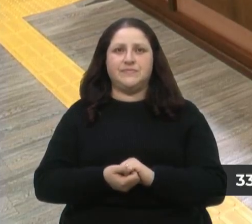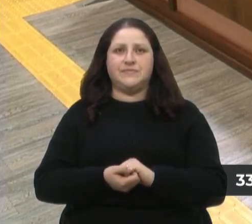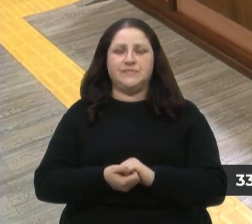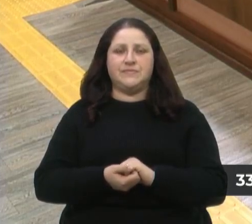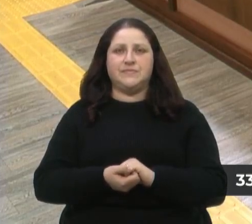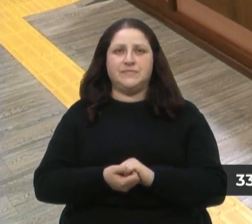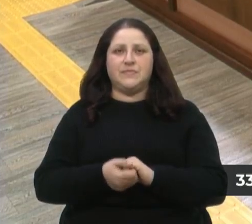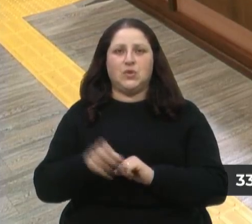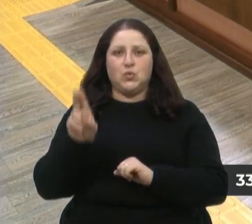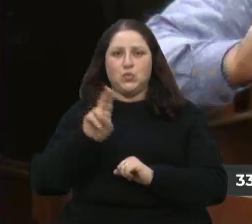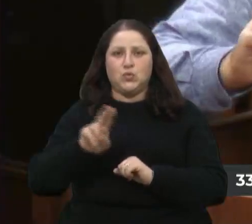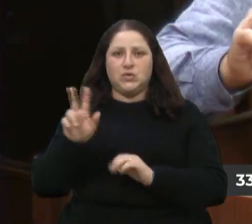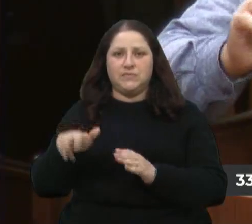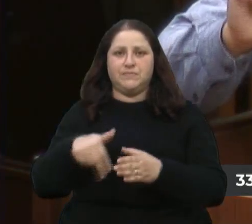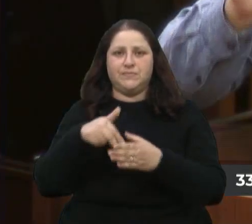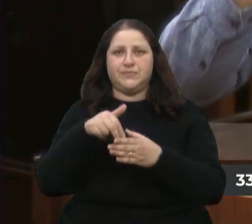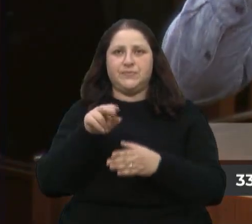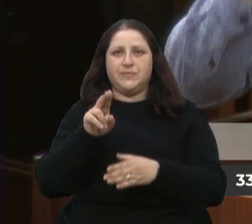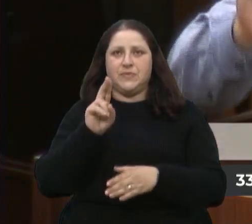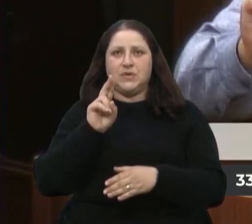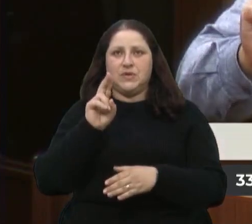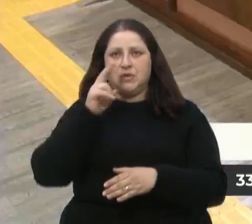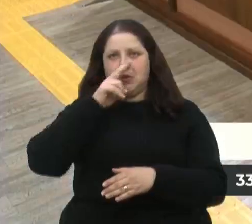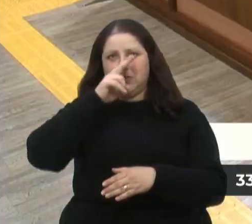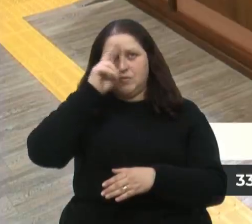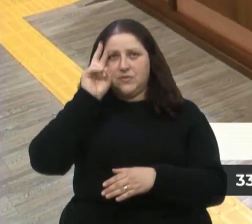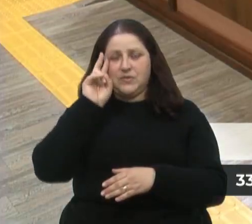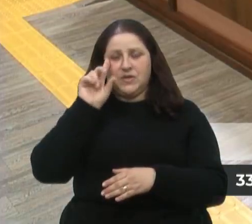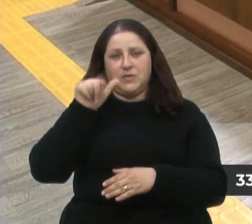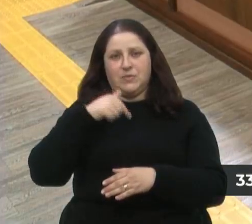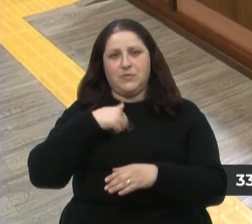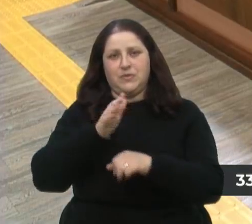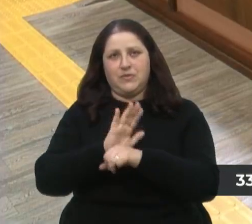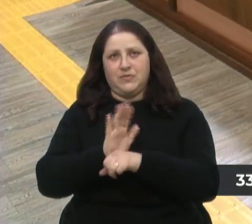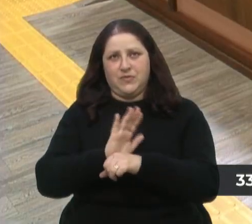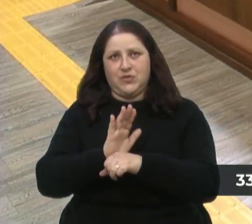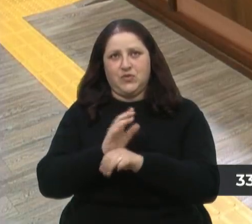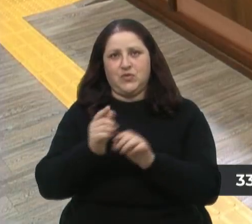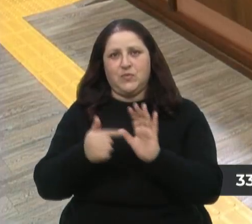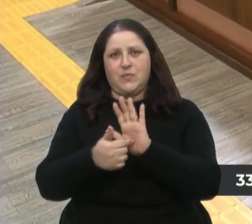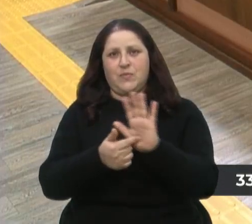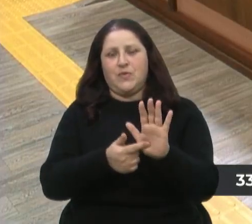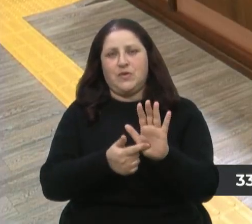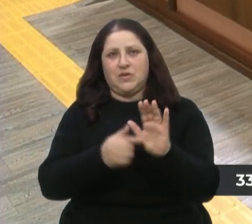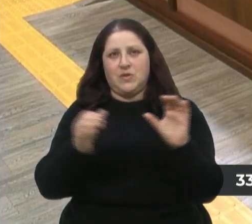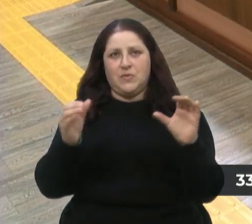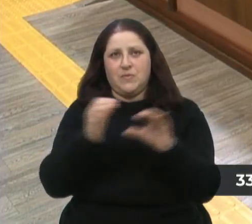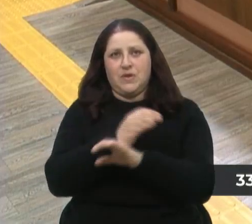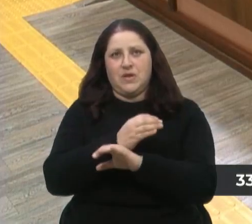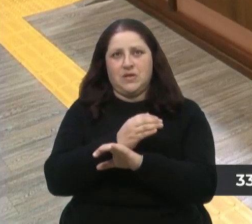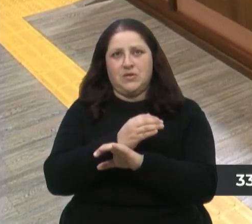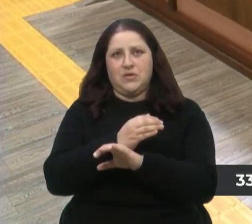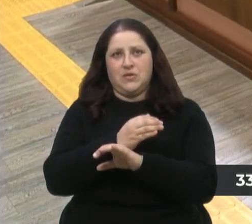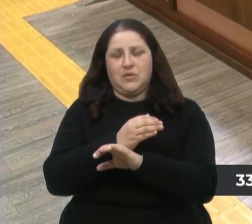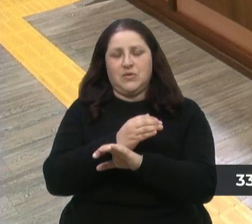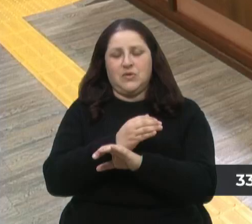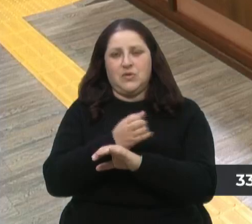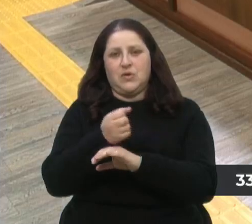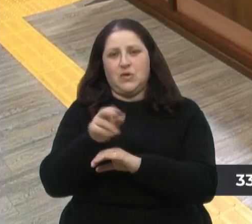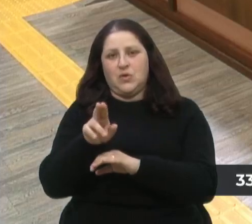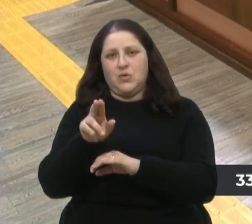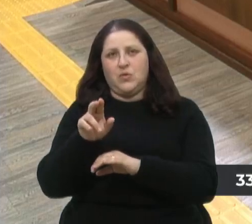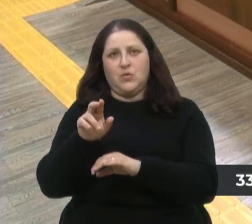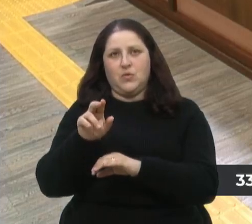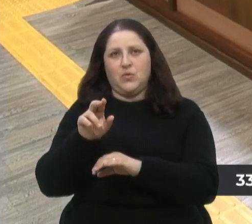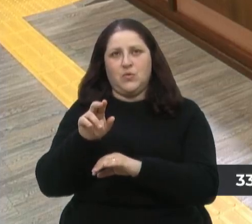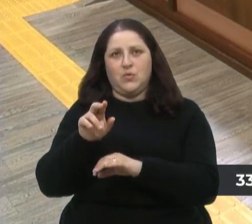Vou usar a tribuna, vereador Ues, e depois o meu vídeo eu vou colocar na íntegra, ou eu não